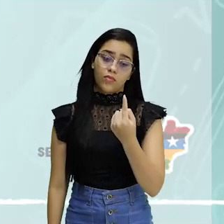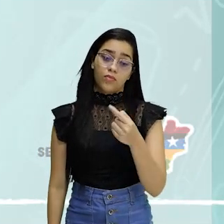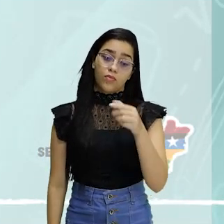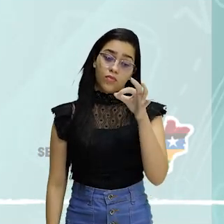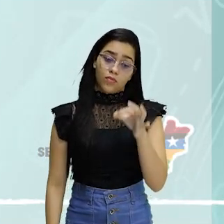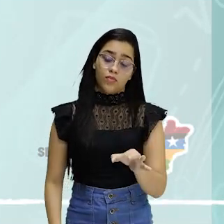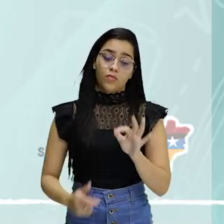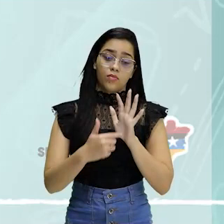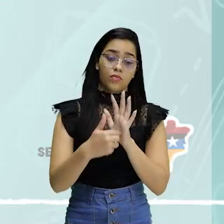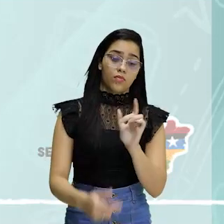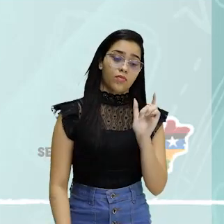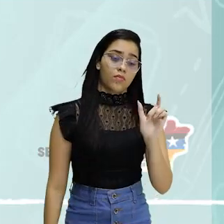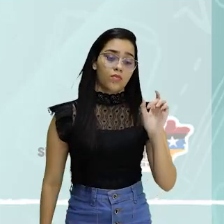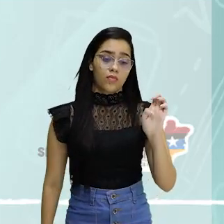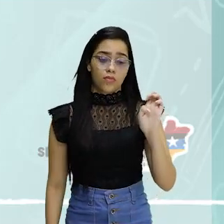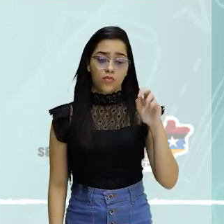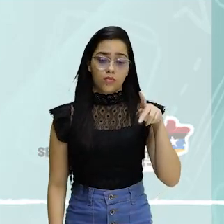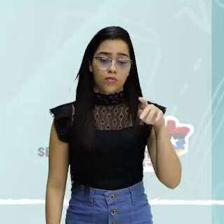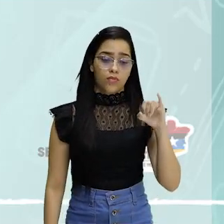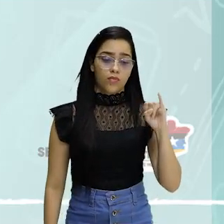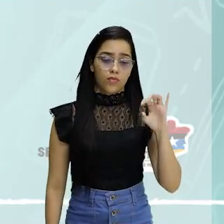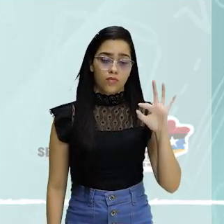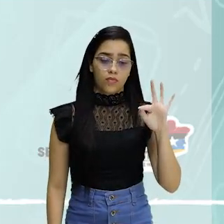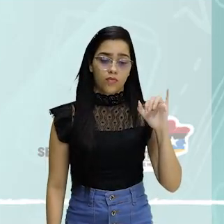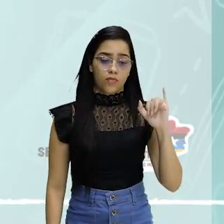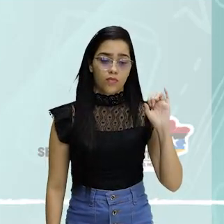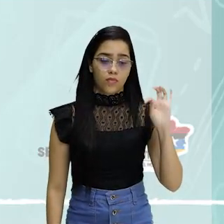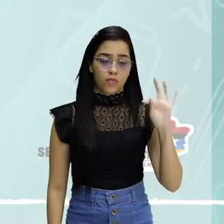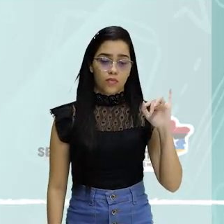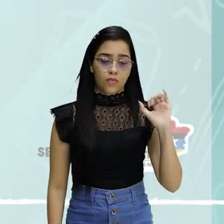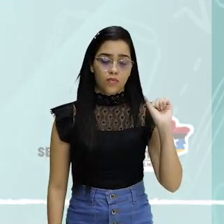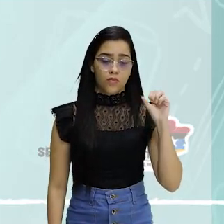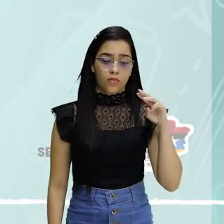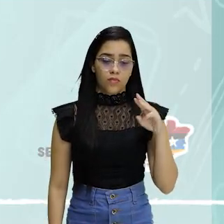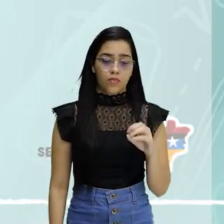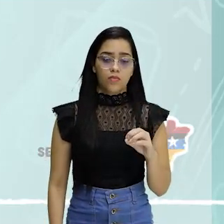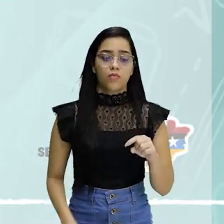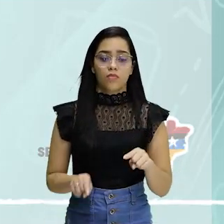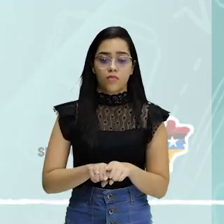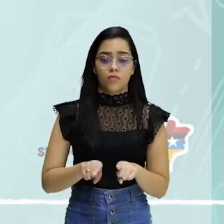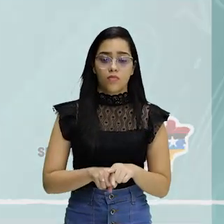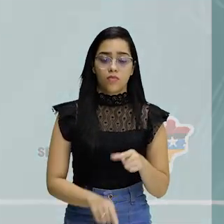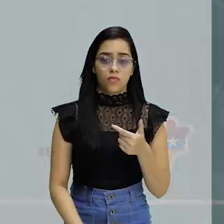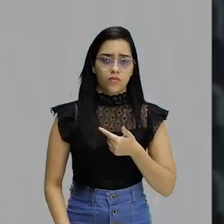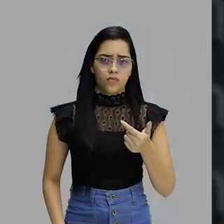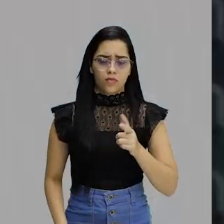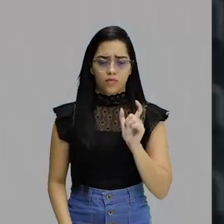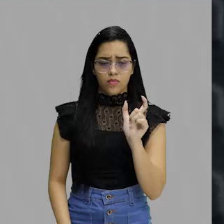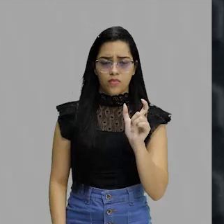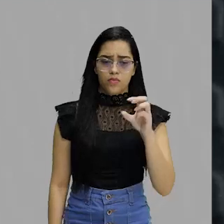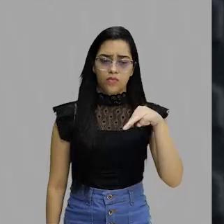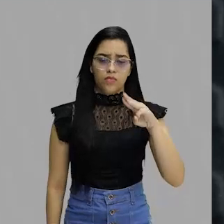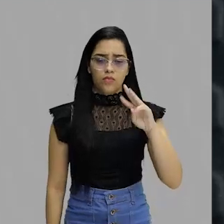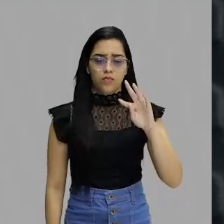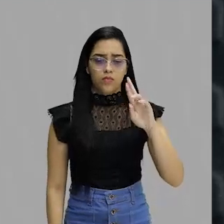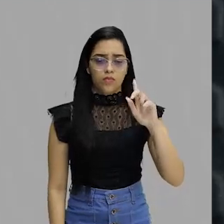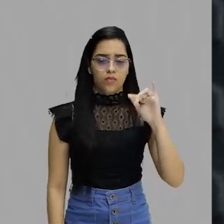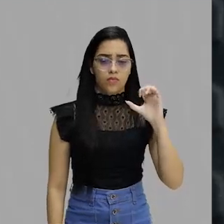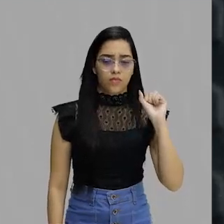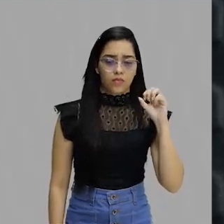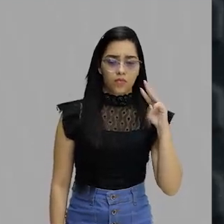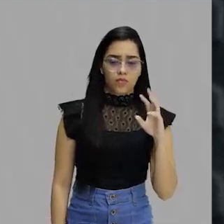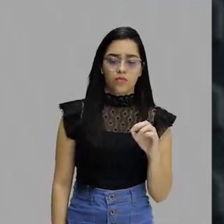que apresenta a palavra epifitismo. Mas vamos ver, ele está dizendo que a segunda palavra seria